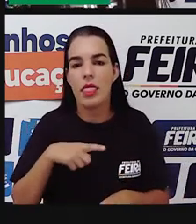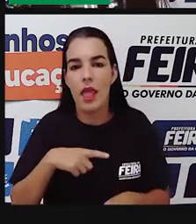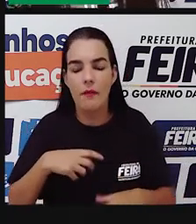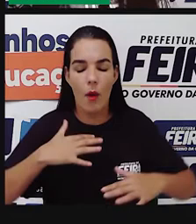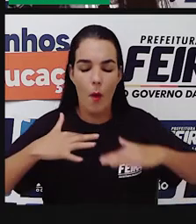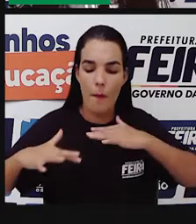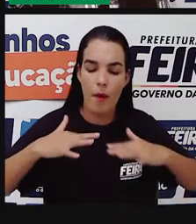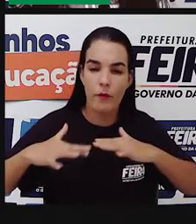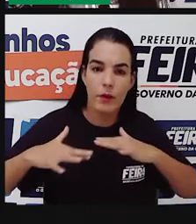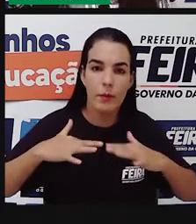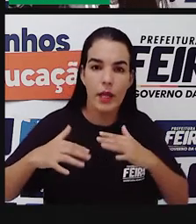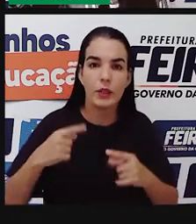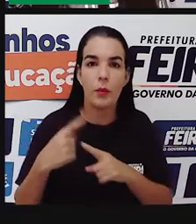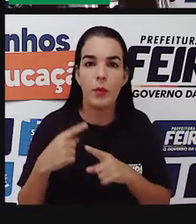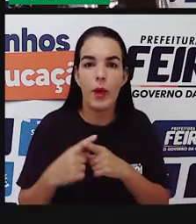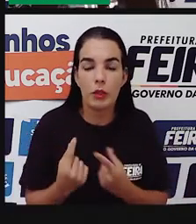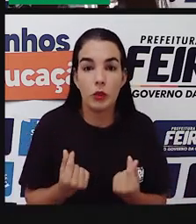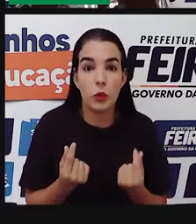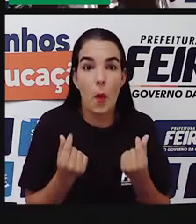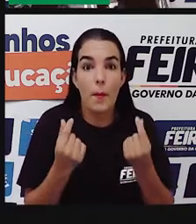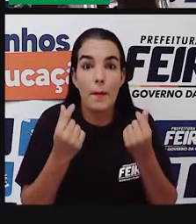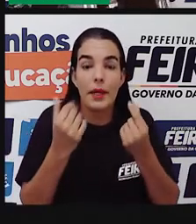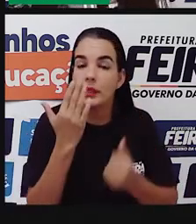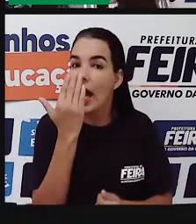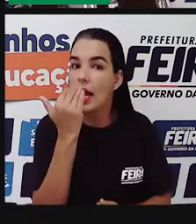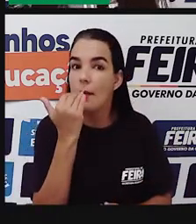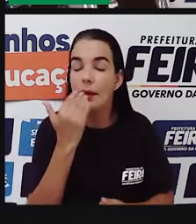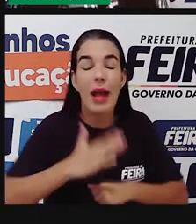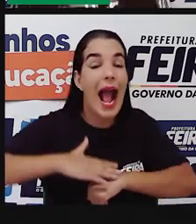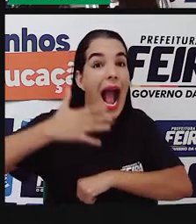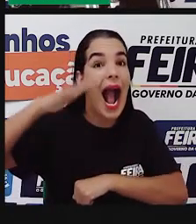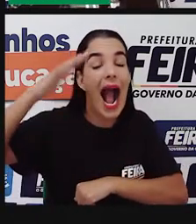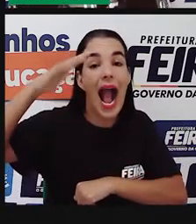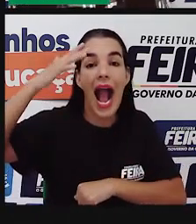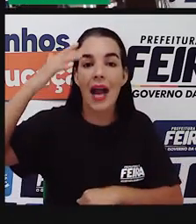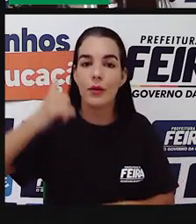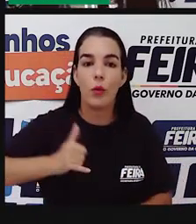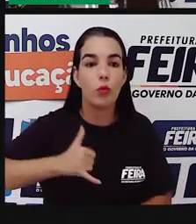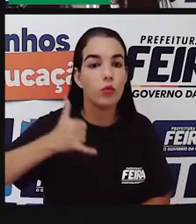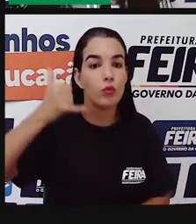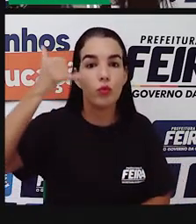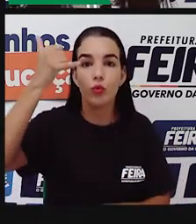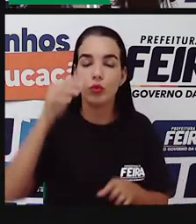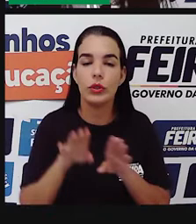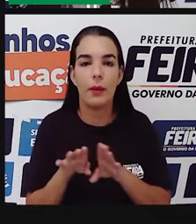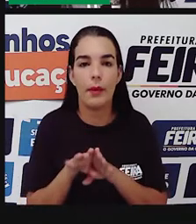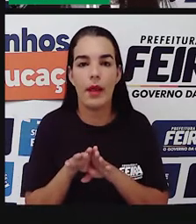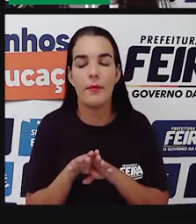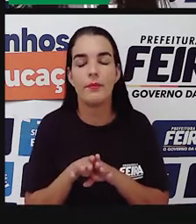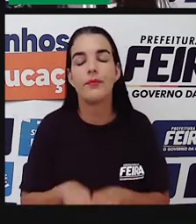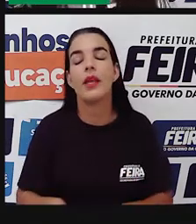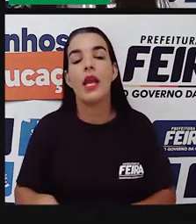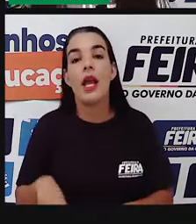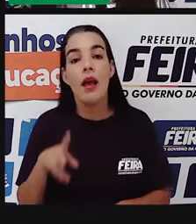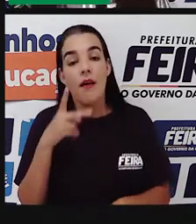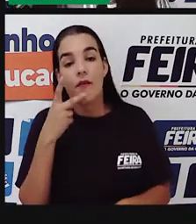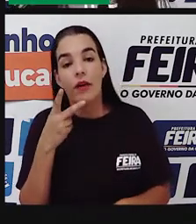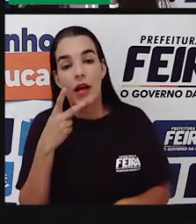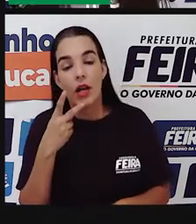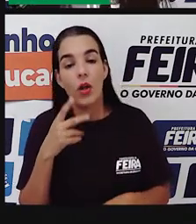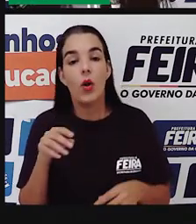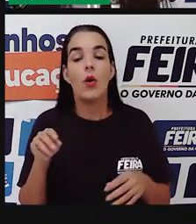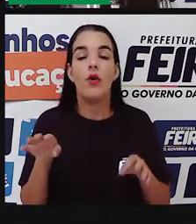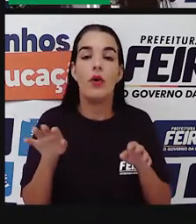os preços abusivos aí dos alimentos na época. Nós falamos sobre a Inconfidência Mineira, que também é